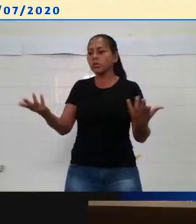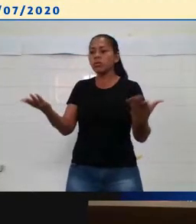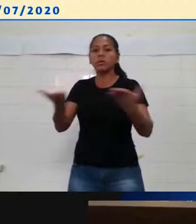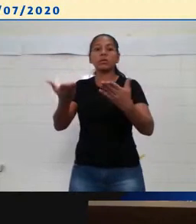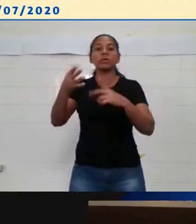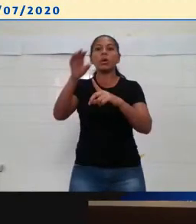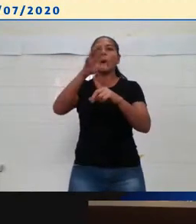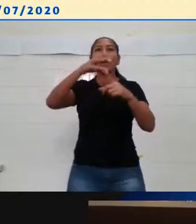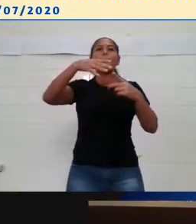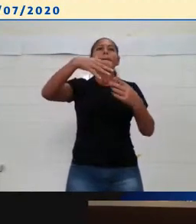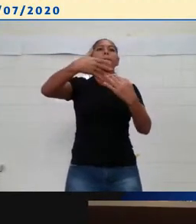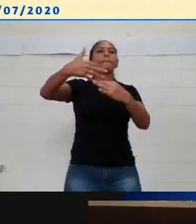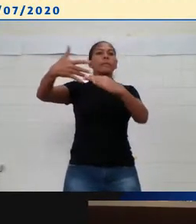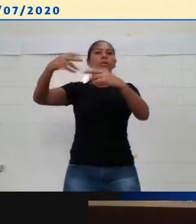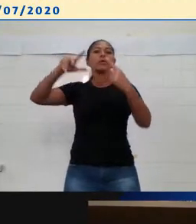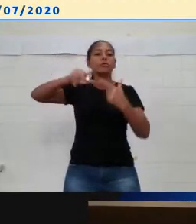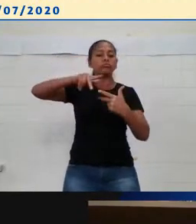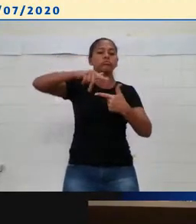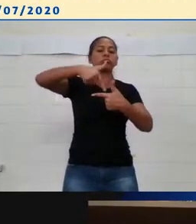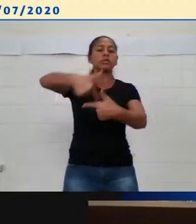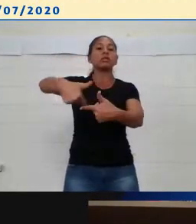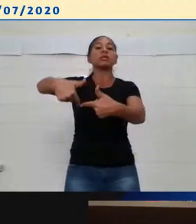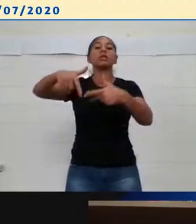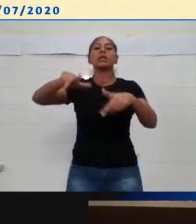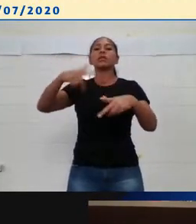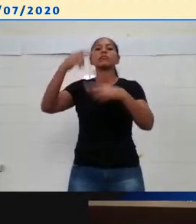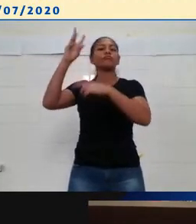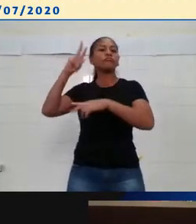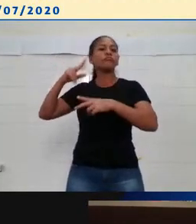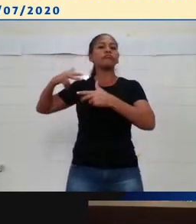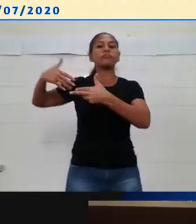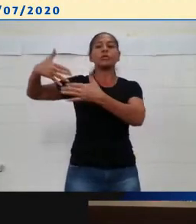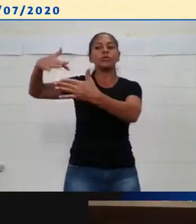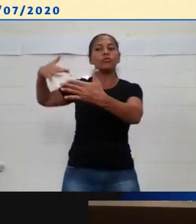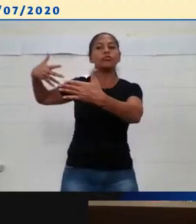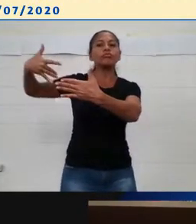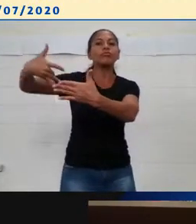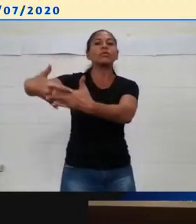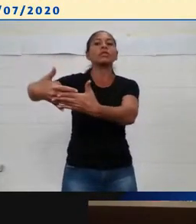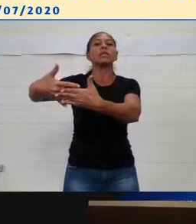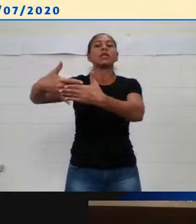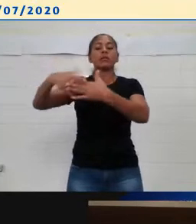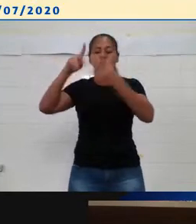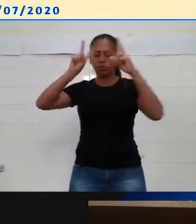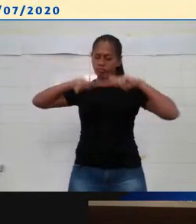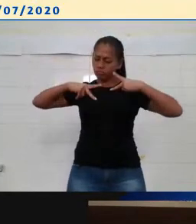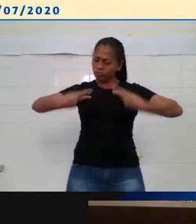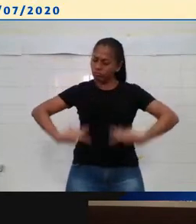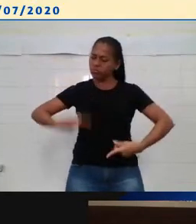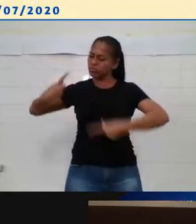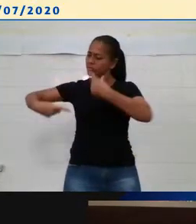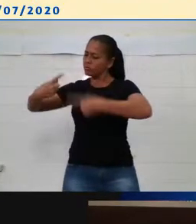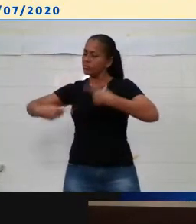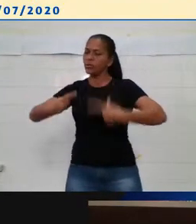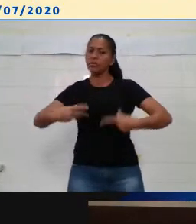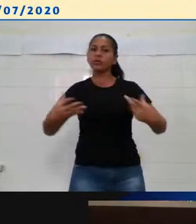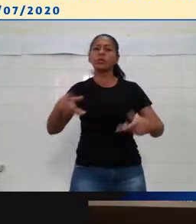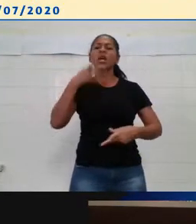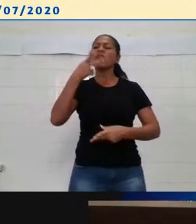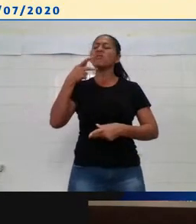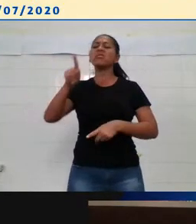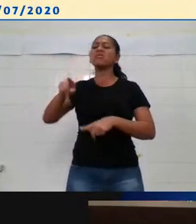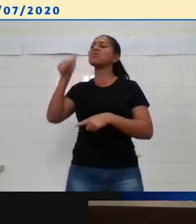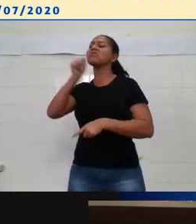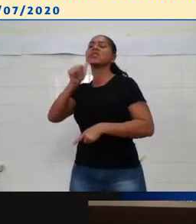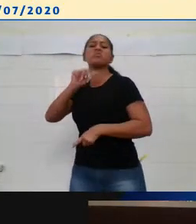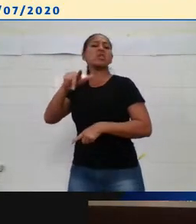ocidental, em que o corpo é inserido, que historicamente a gente discute a inserção desse corpo, ela disse que as mulheres não têm